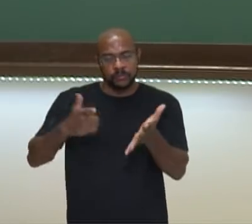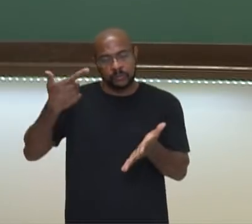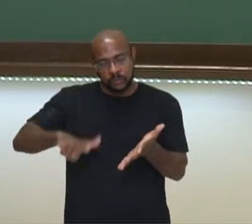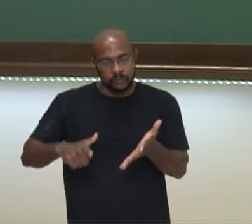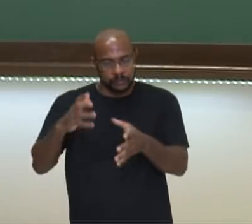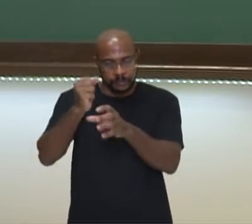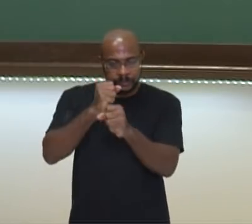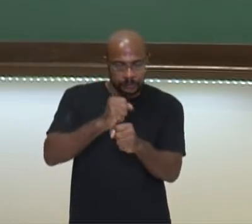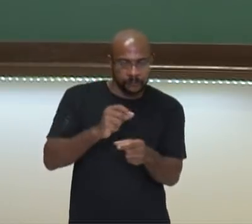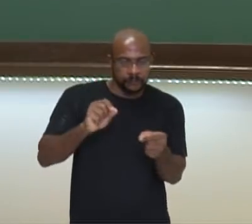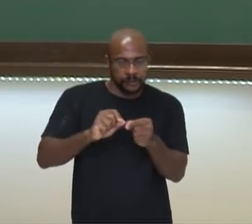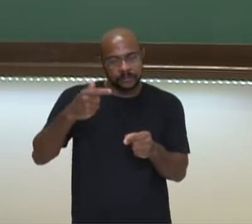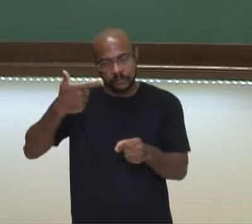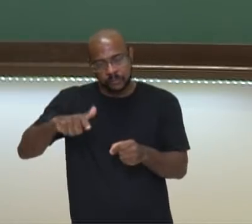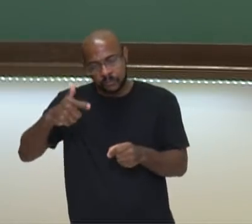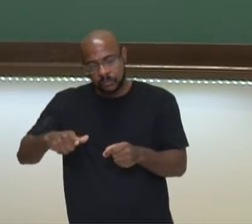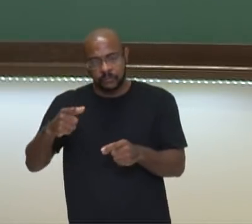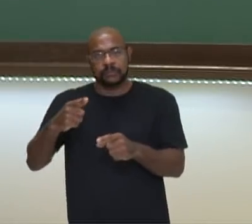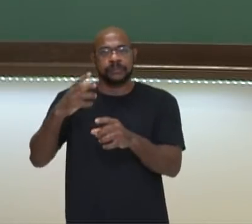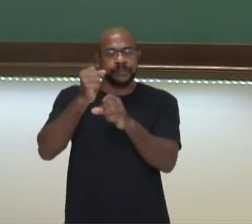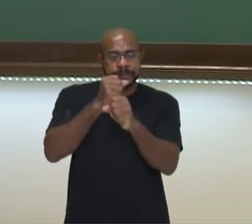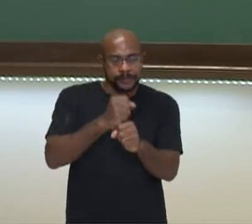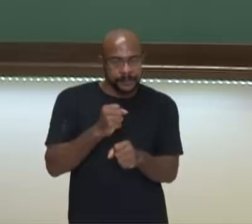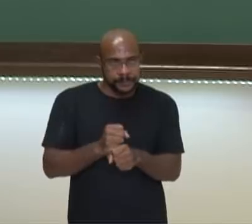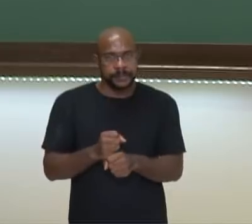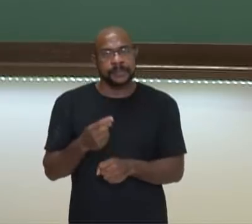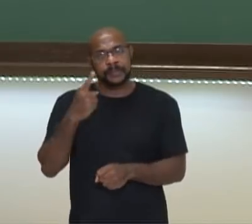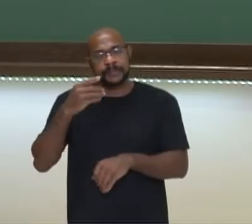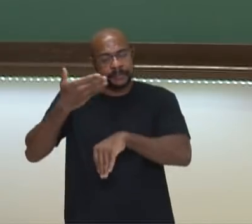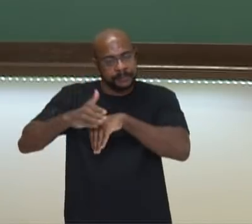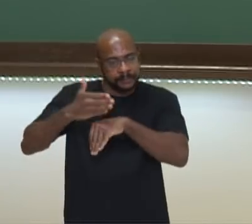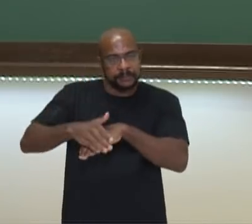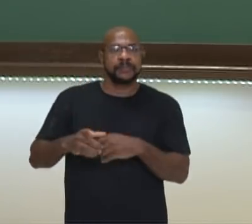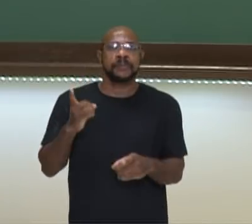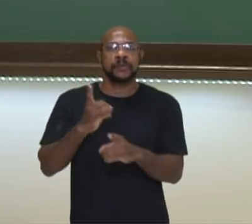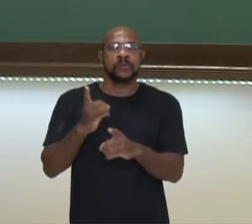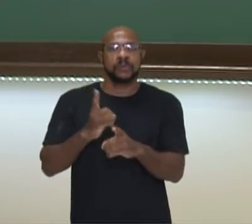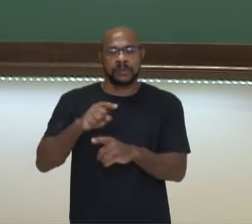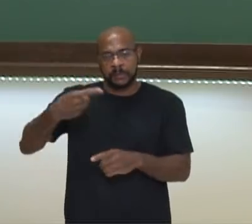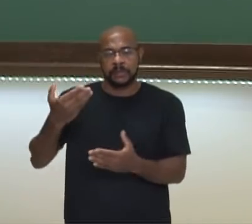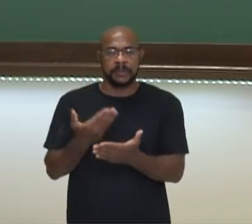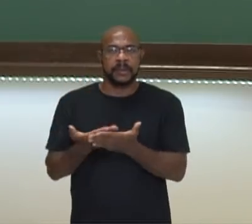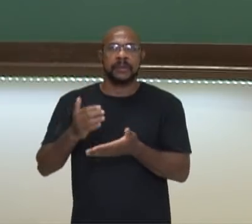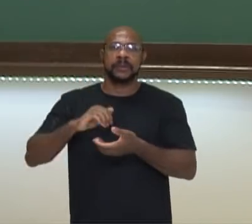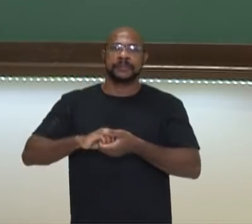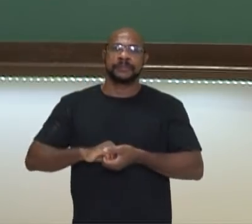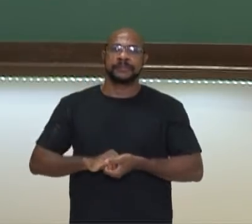dúvida, refaça as etapas e os exemplos e a gente se encontra numa próxima aula. Até lá!